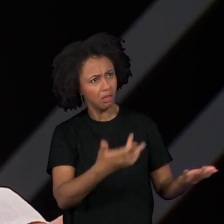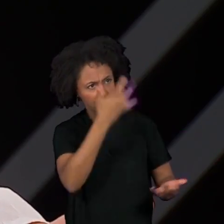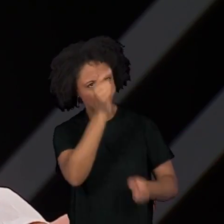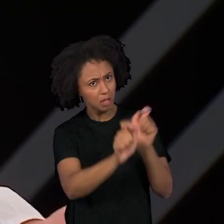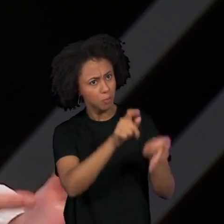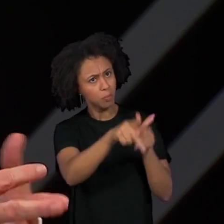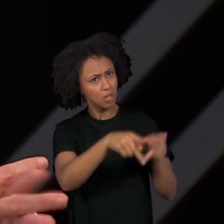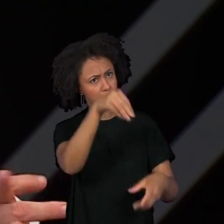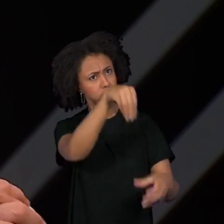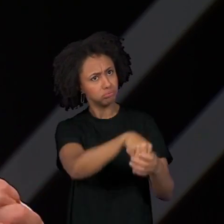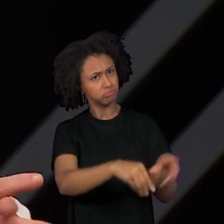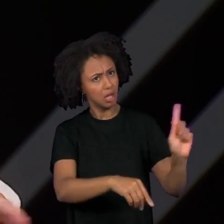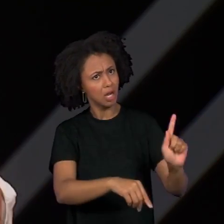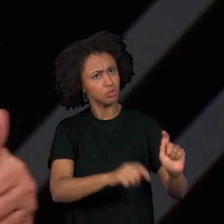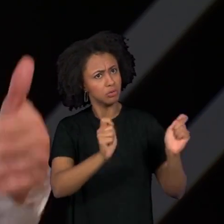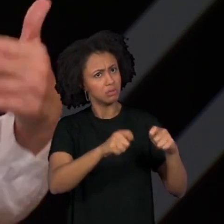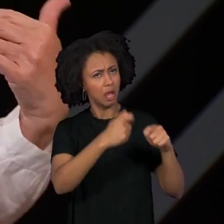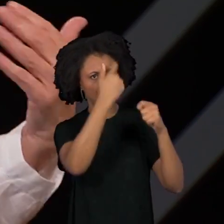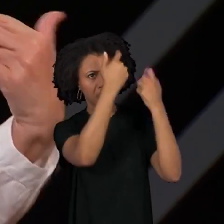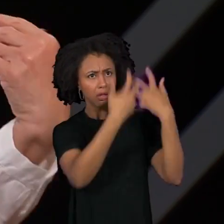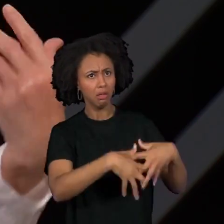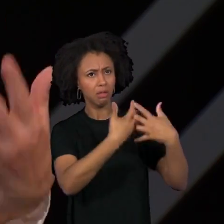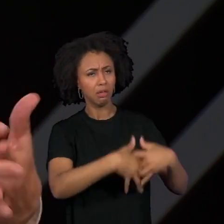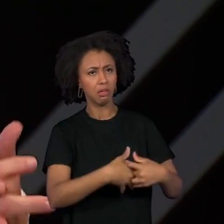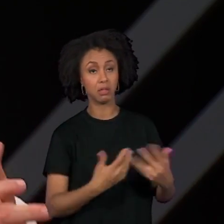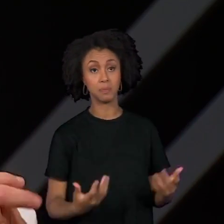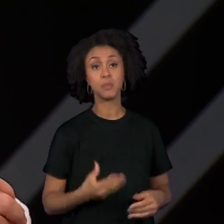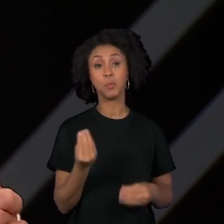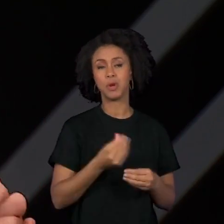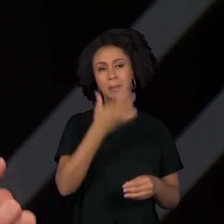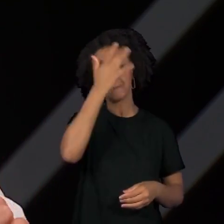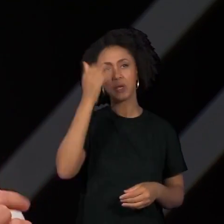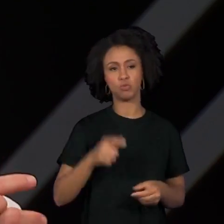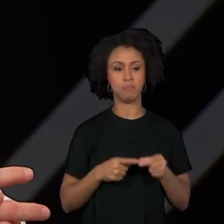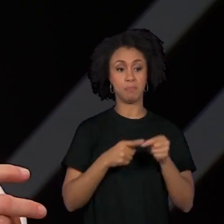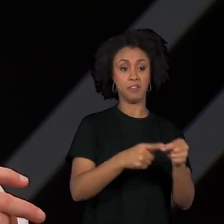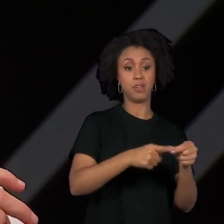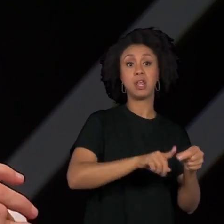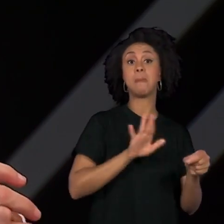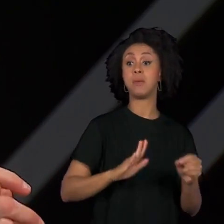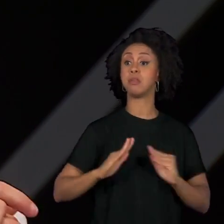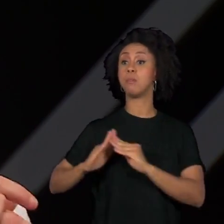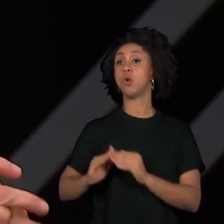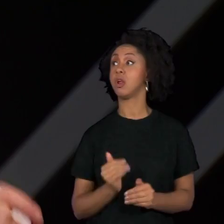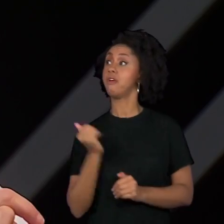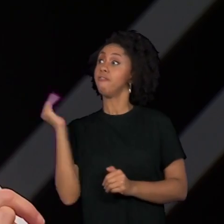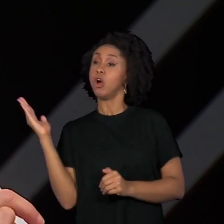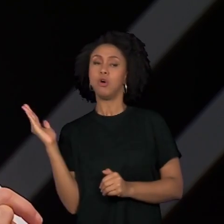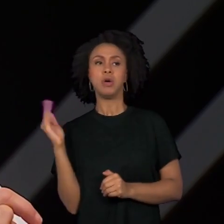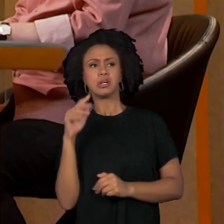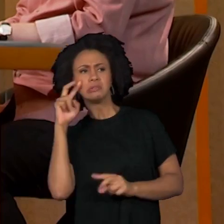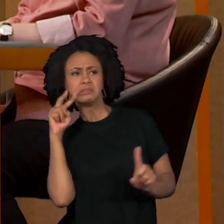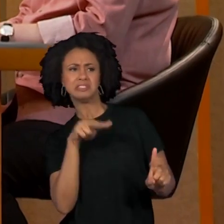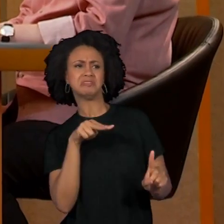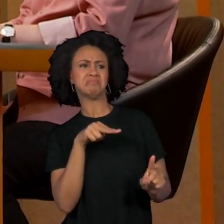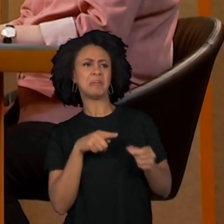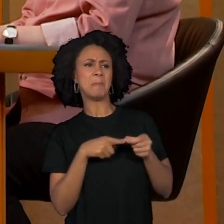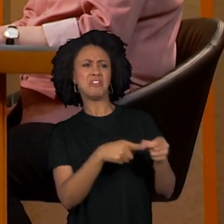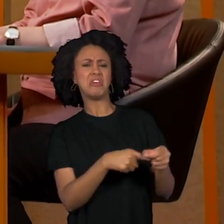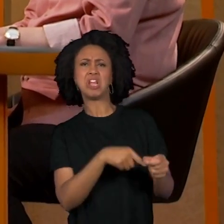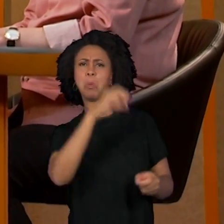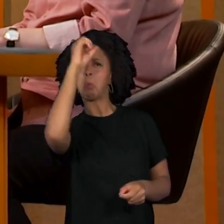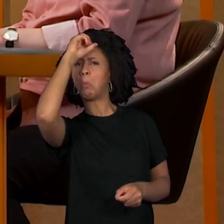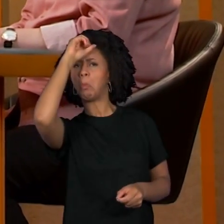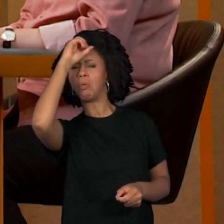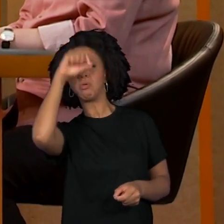Grajaú pensam. Porque assim, as pessoas que estão muito longe da periferia não têm noção da riqueza que é a periferia. Elas trocam,